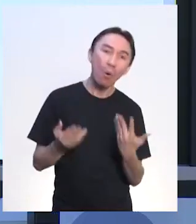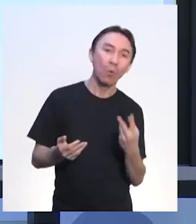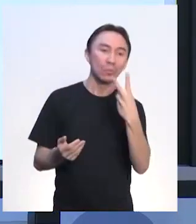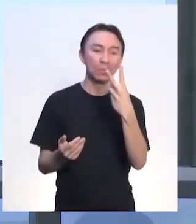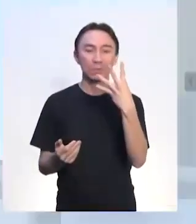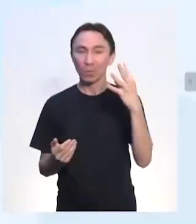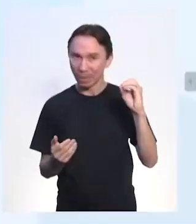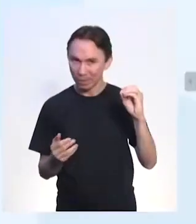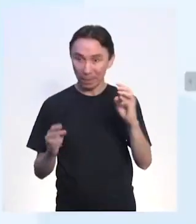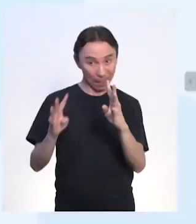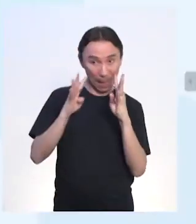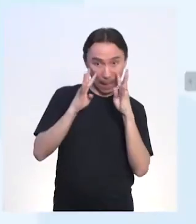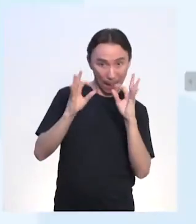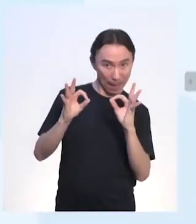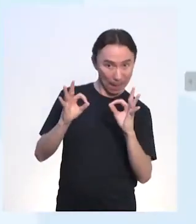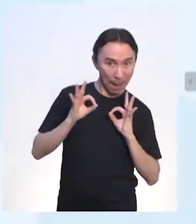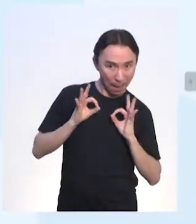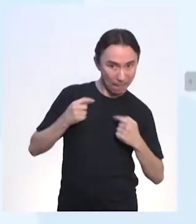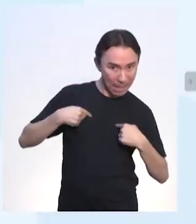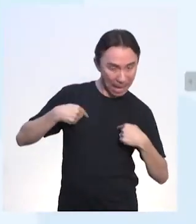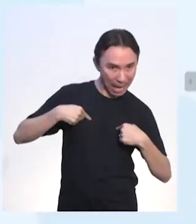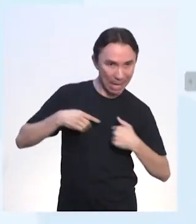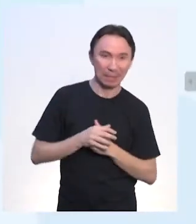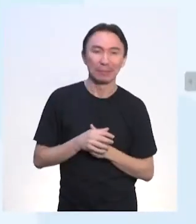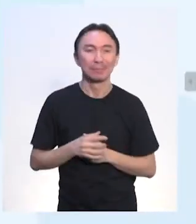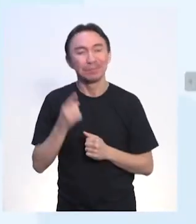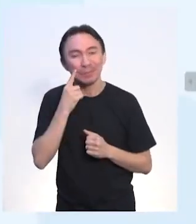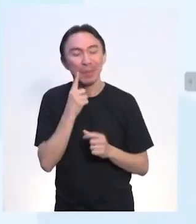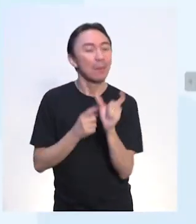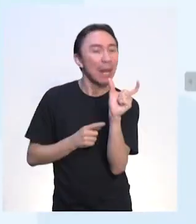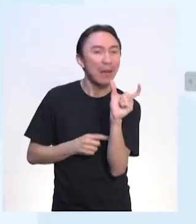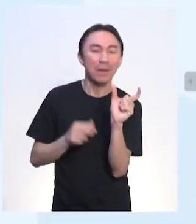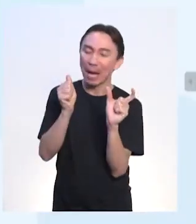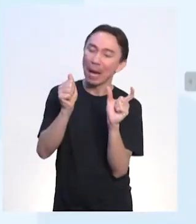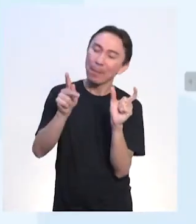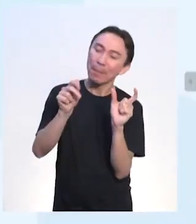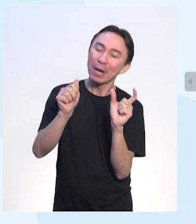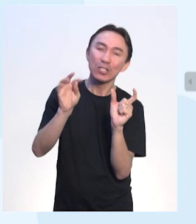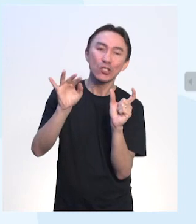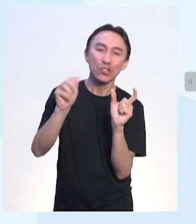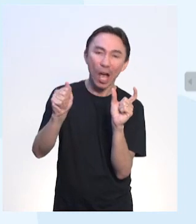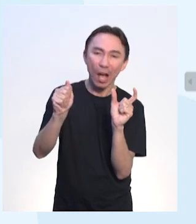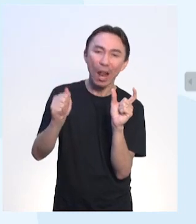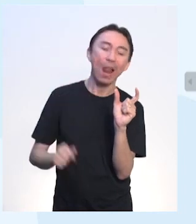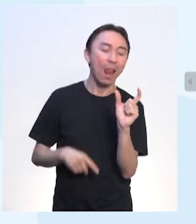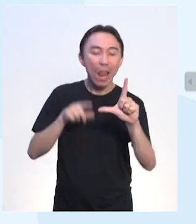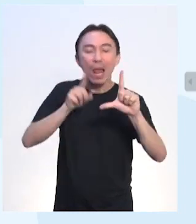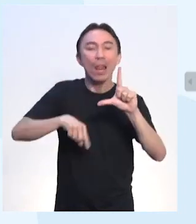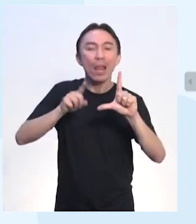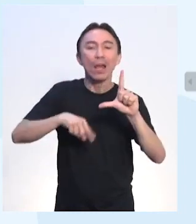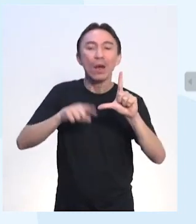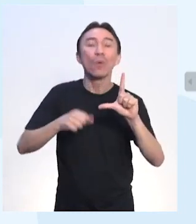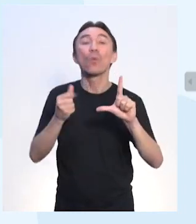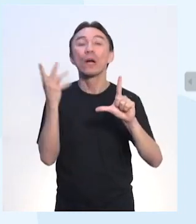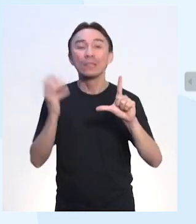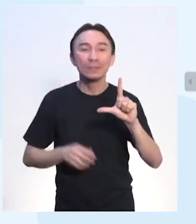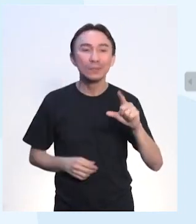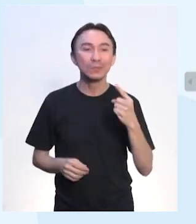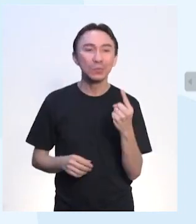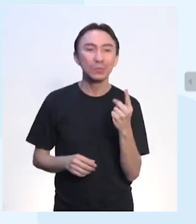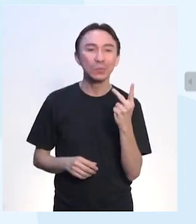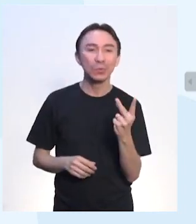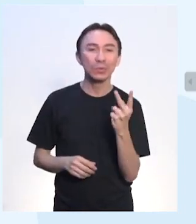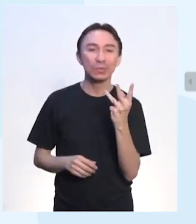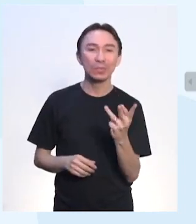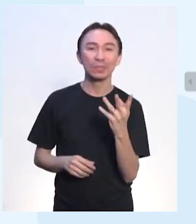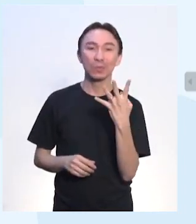na dúvida. Então, vamos lá. A palavra apatia, vamos contar quantas letras tem? 1, 2, 3,